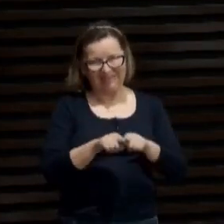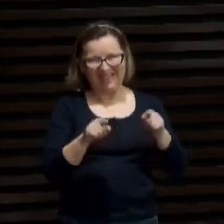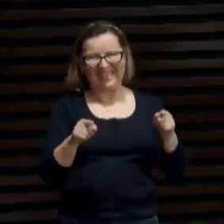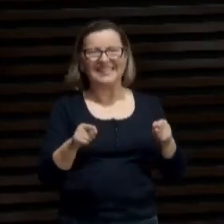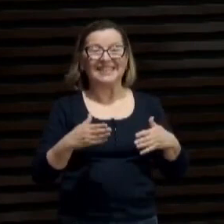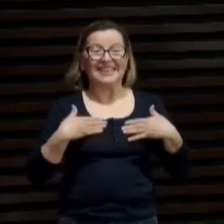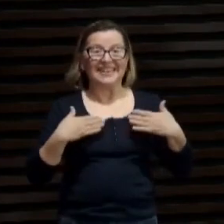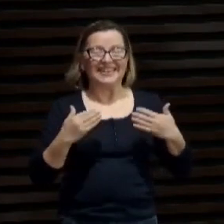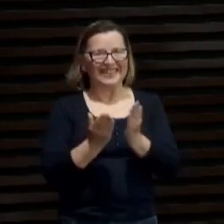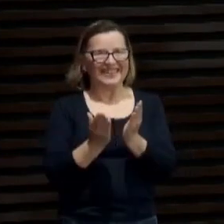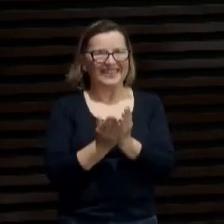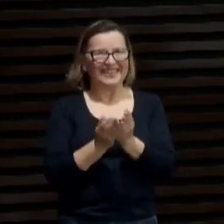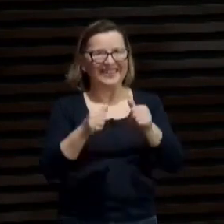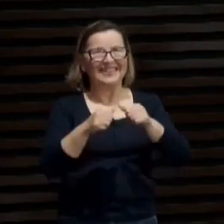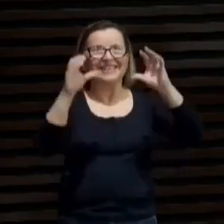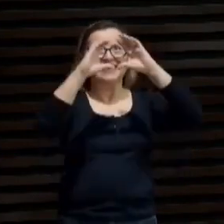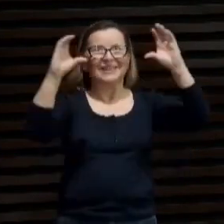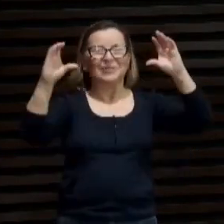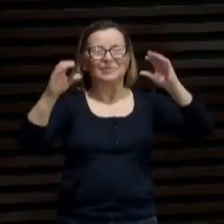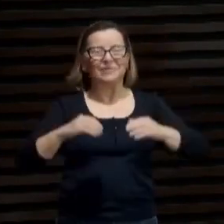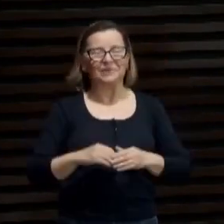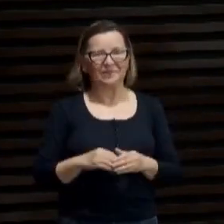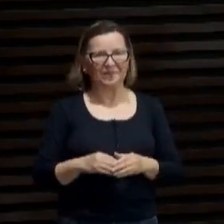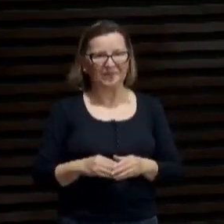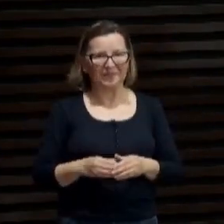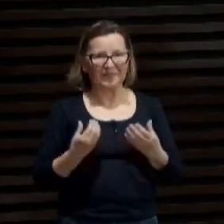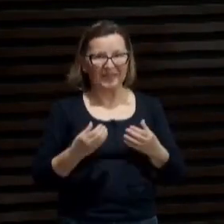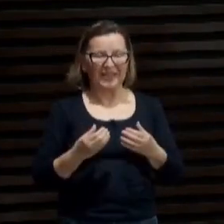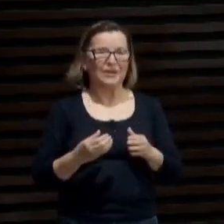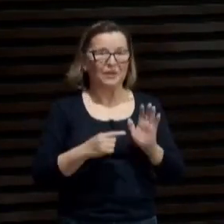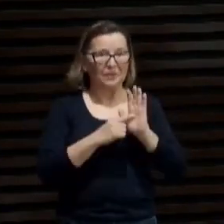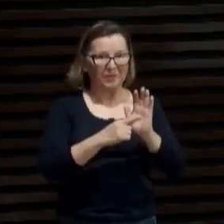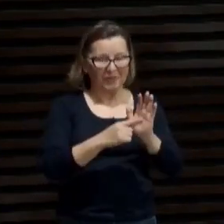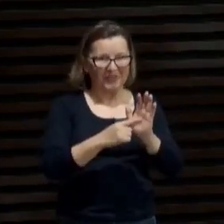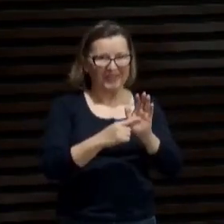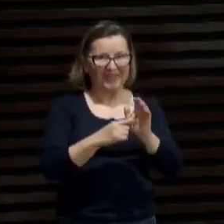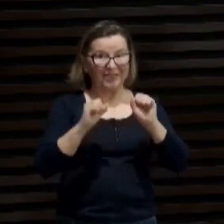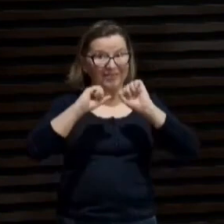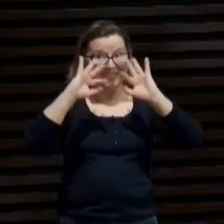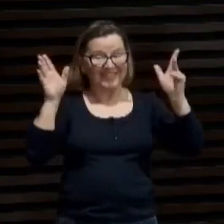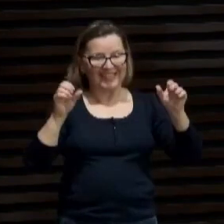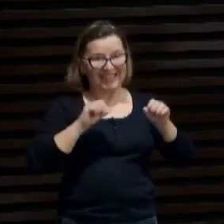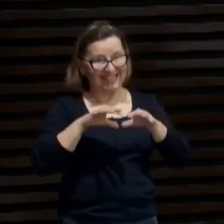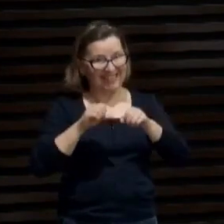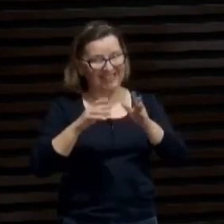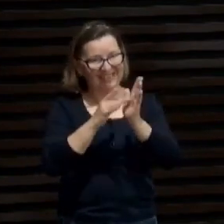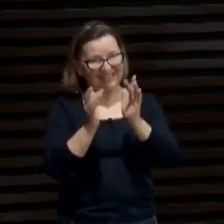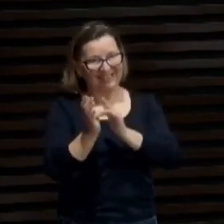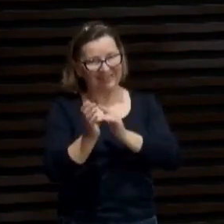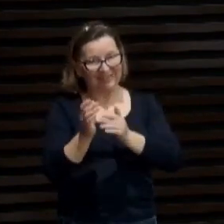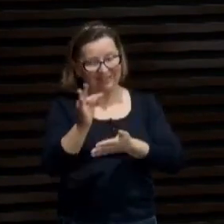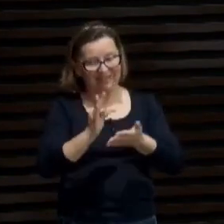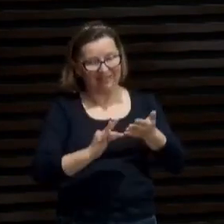Eu quero mostrar numa passagem o claro ensino de Jesus sobre a fonte da nossa alegria. A passagem é longa, então eu vou